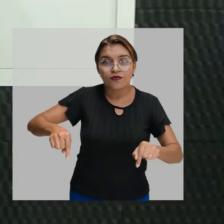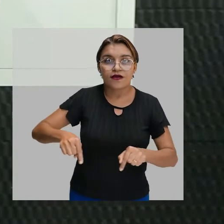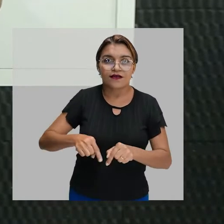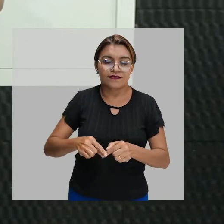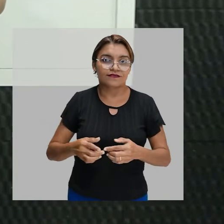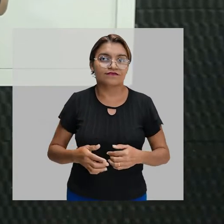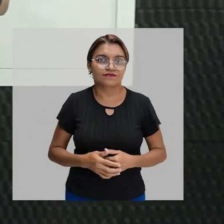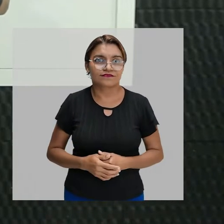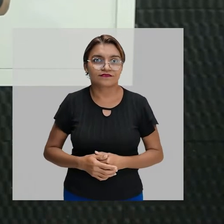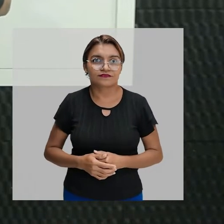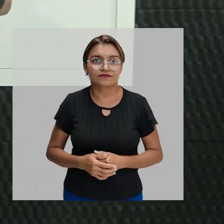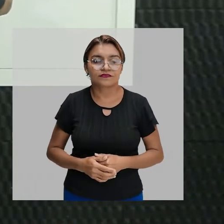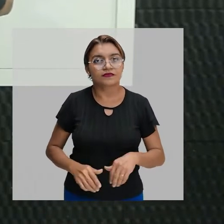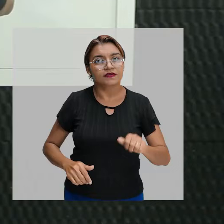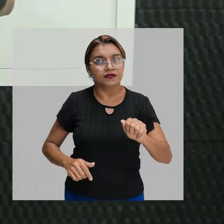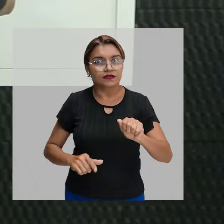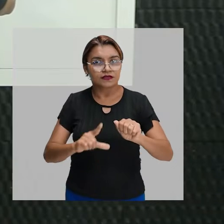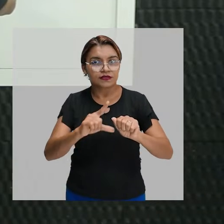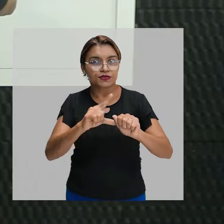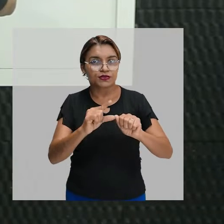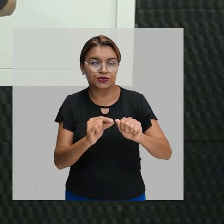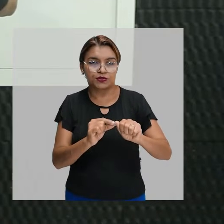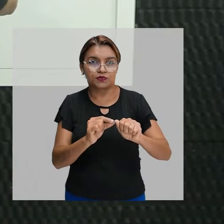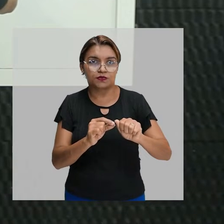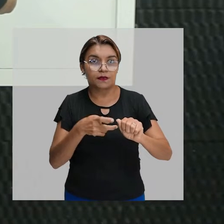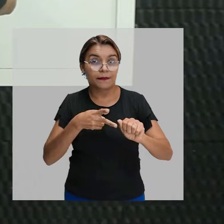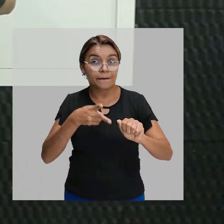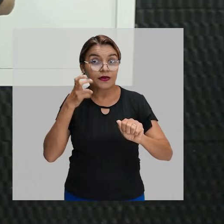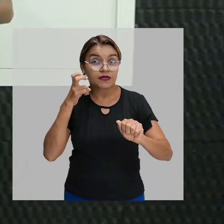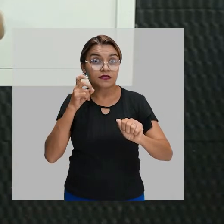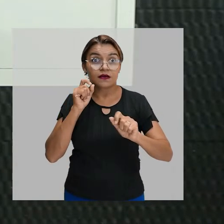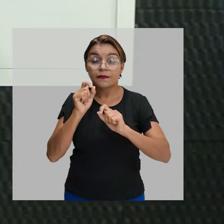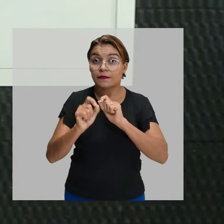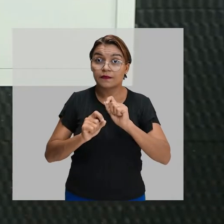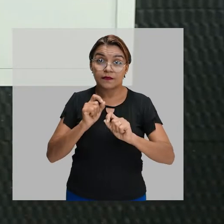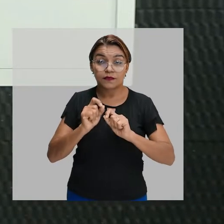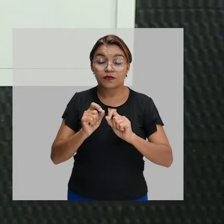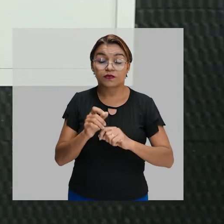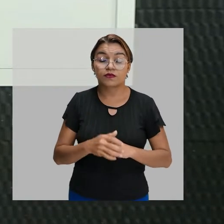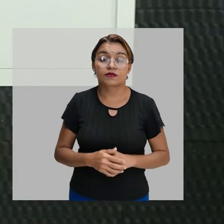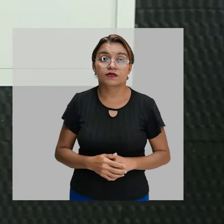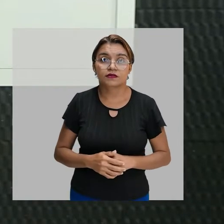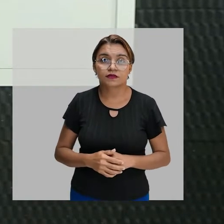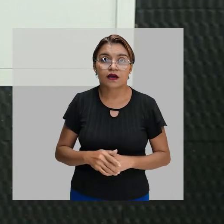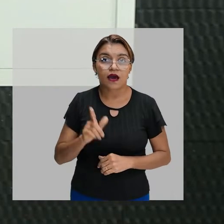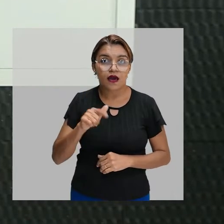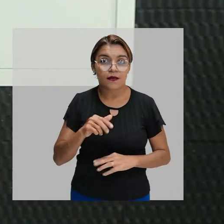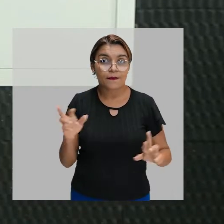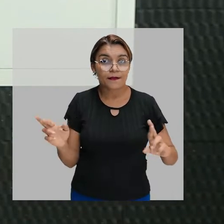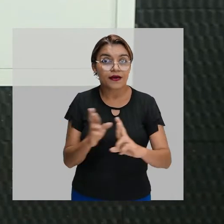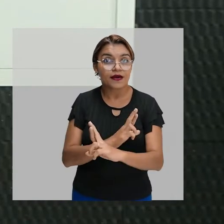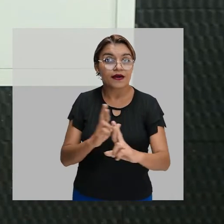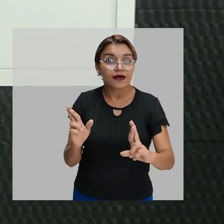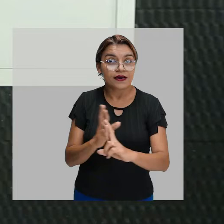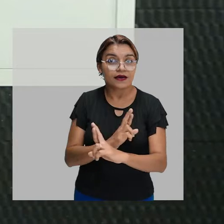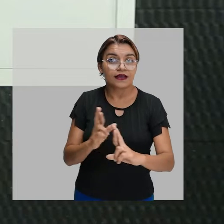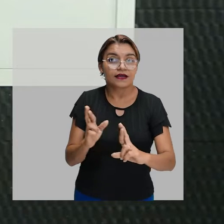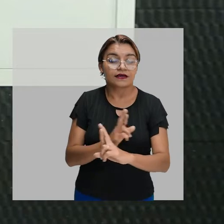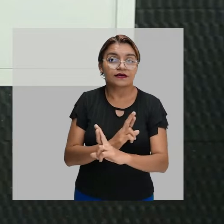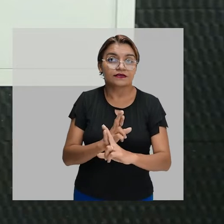aqui então quer saber o azinho Então veja toma o seguinte que essa aqui já há uma relação entre